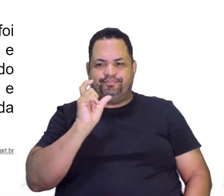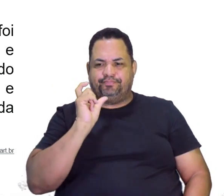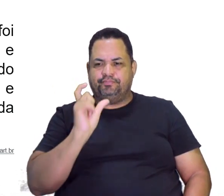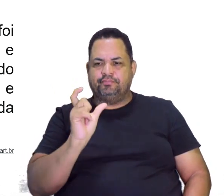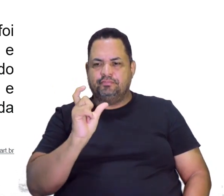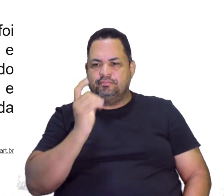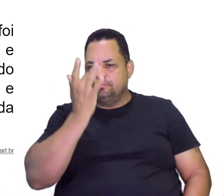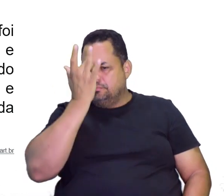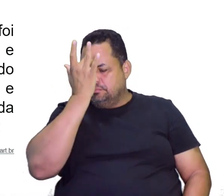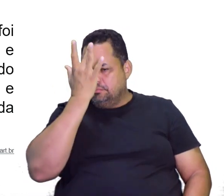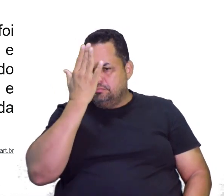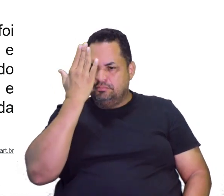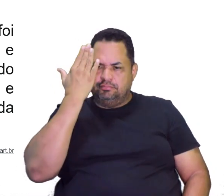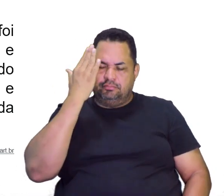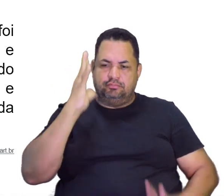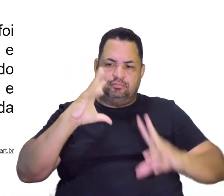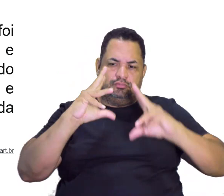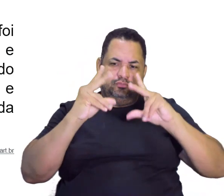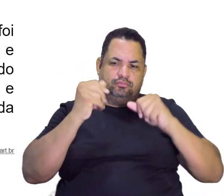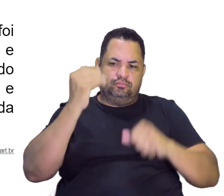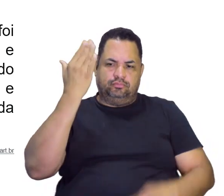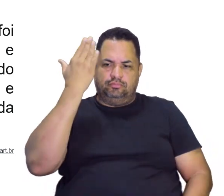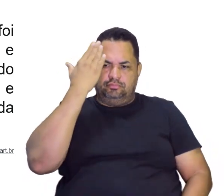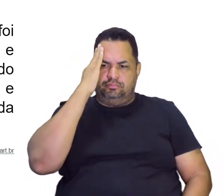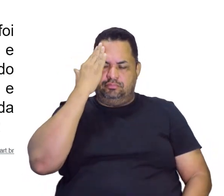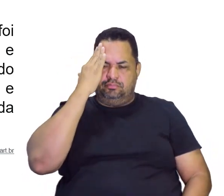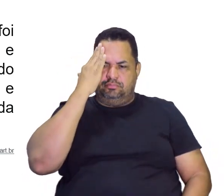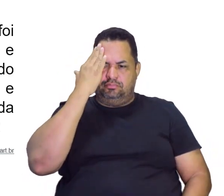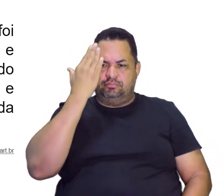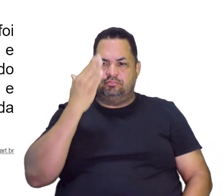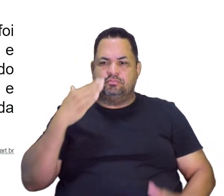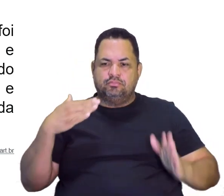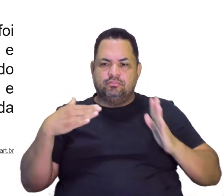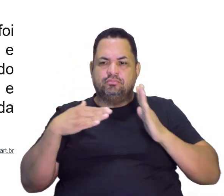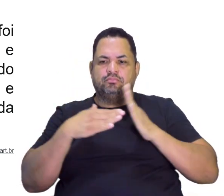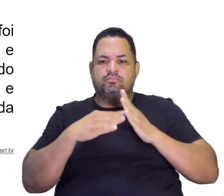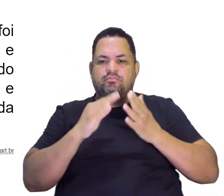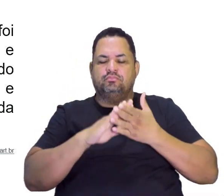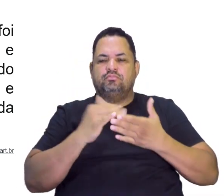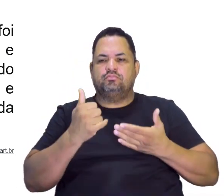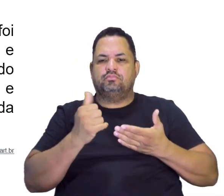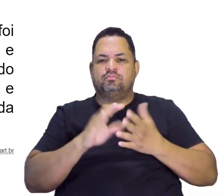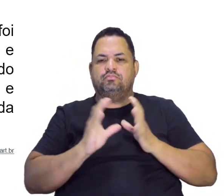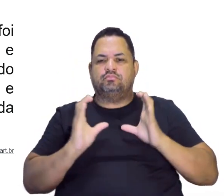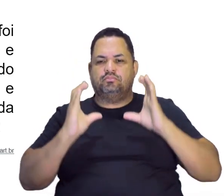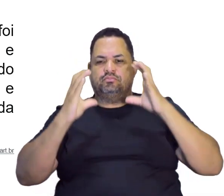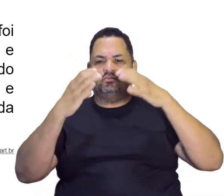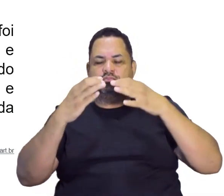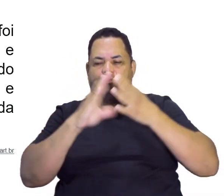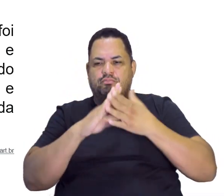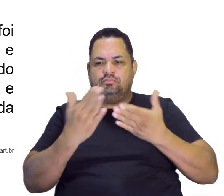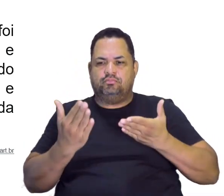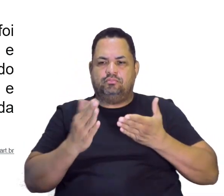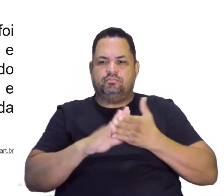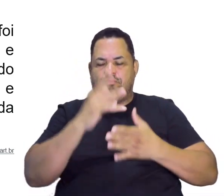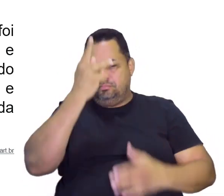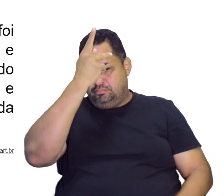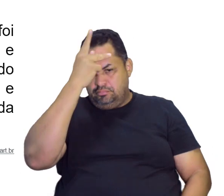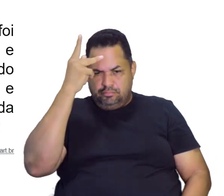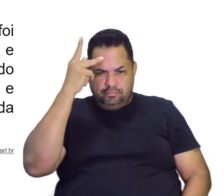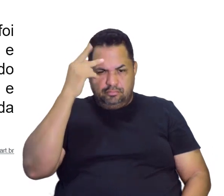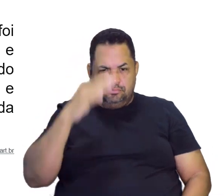palavras mais fáceis e para que todos compreendesse para atingir maiores grupos para atingir mais